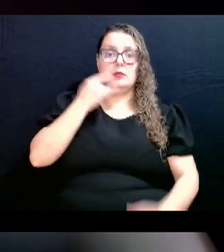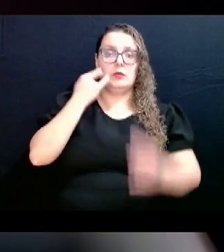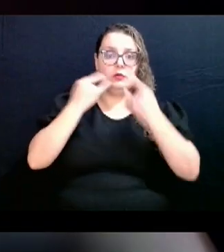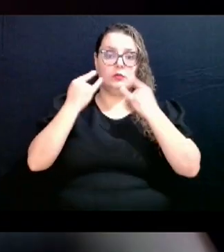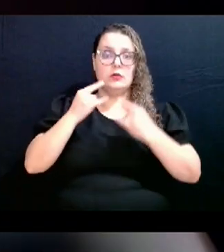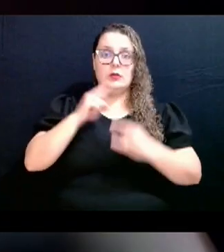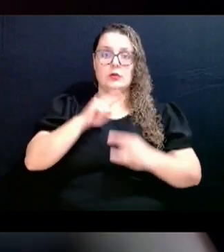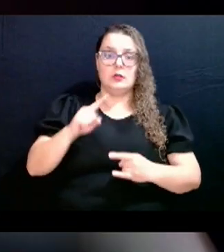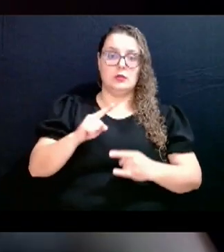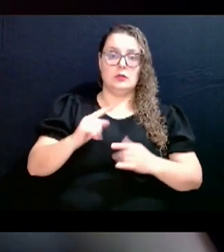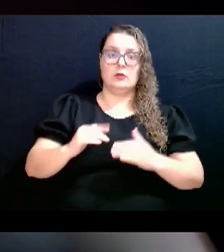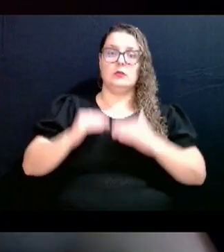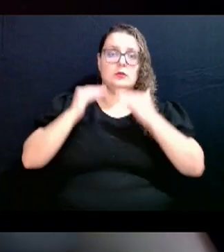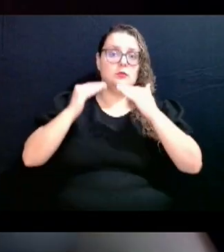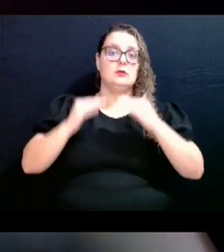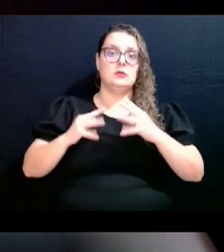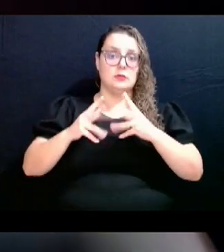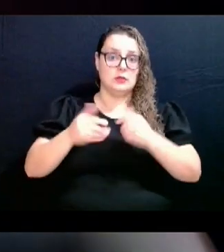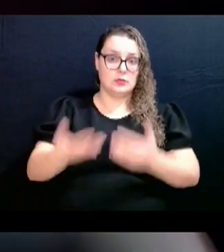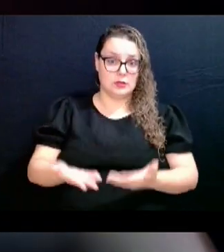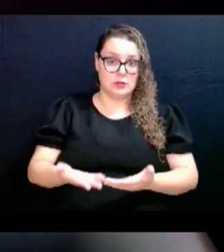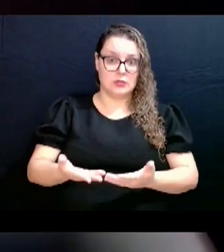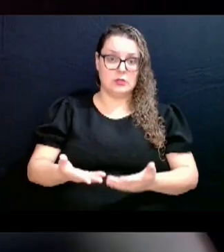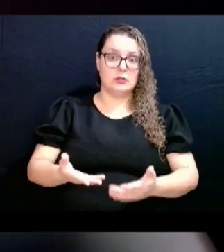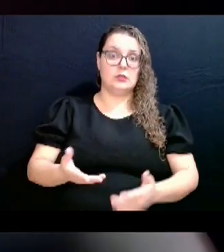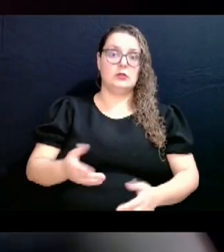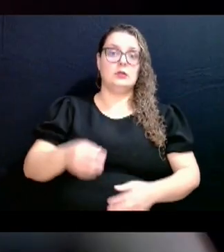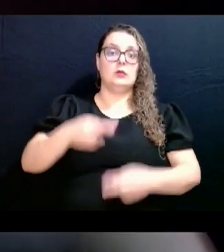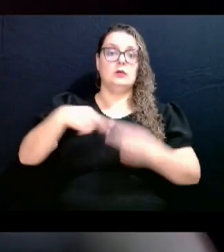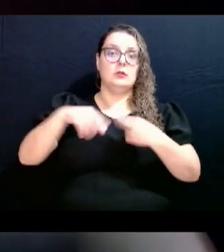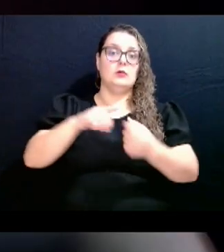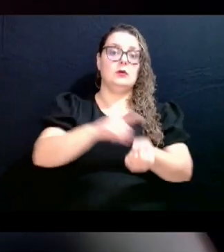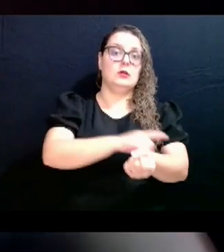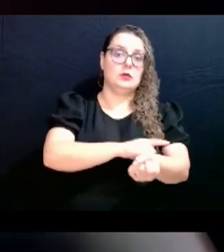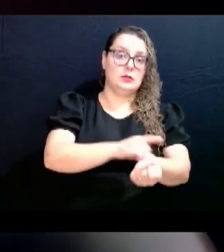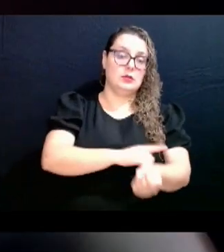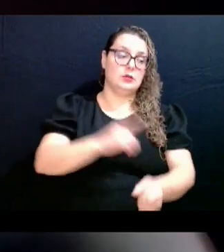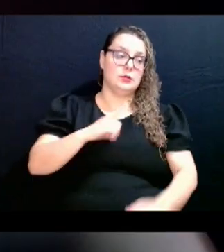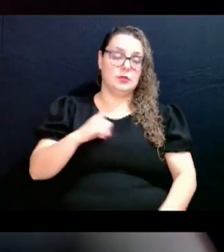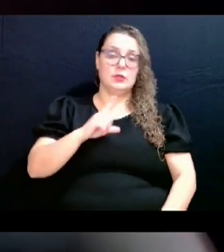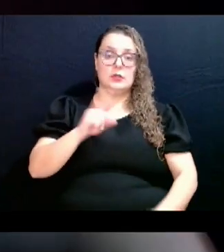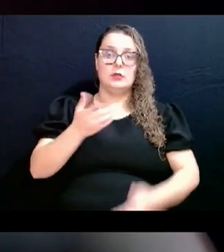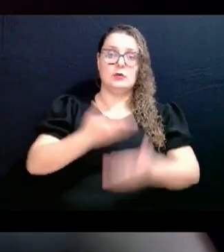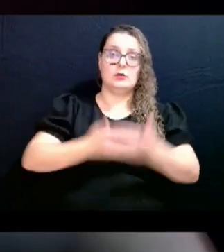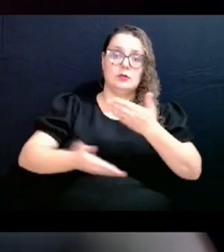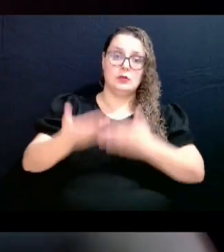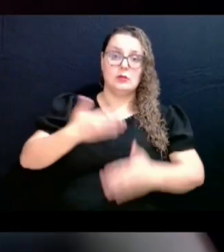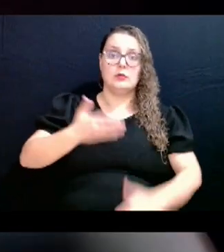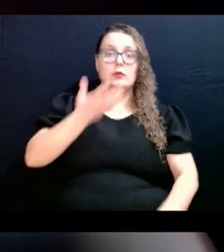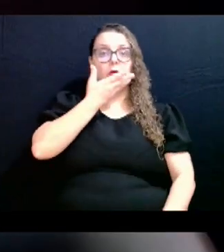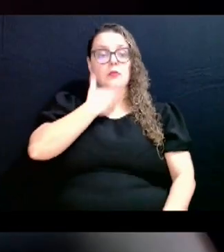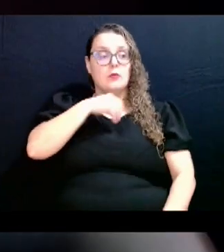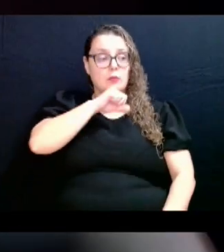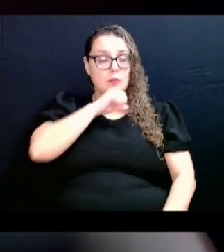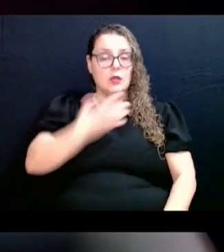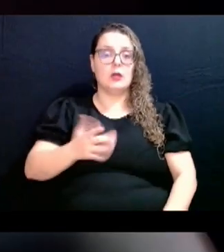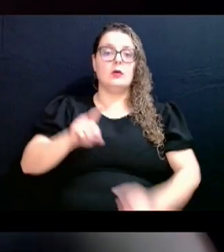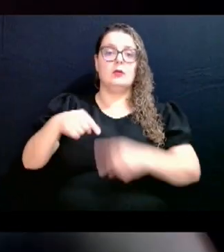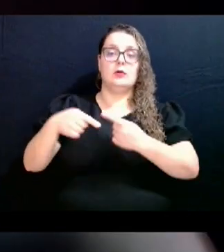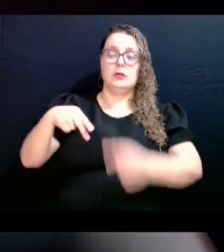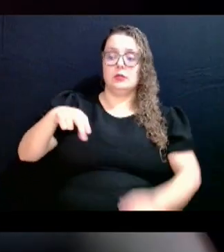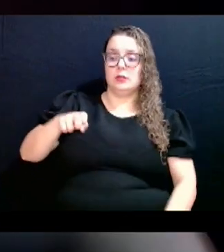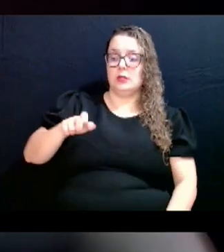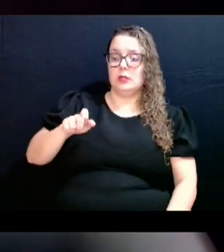de tudo, a questão da diabetes que ele tem, então não foi compartilhado com o pai, outras negligências que a gente tem